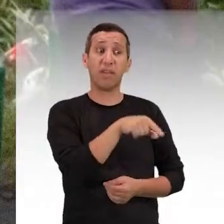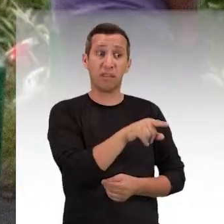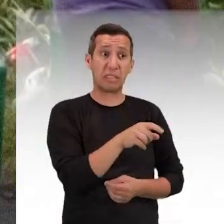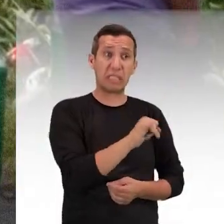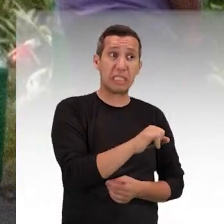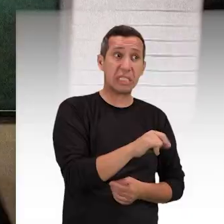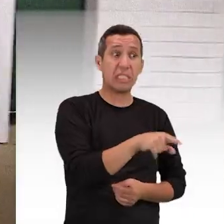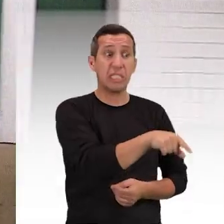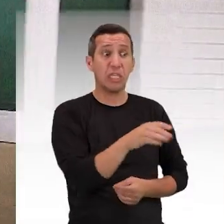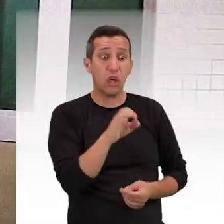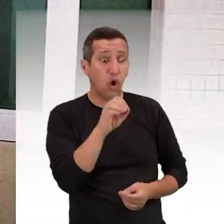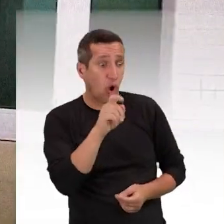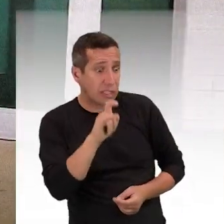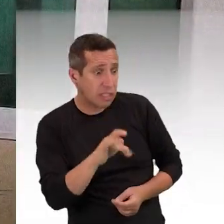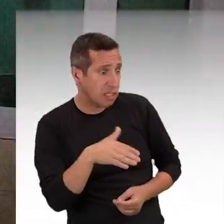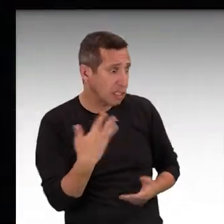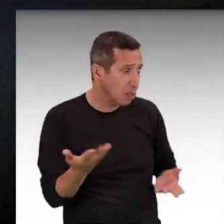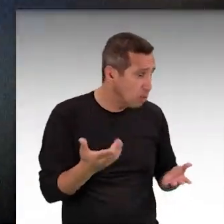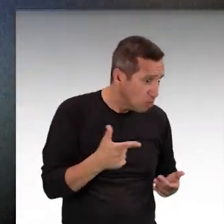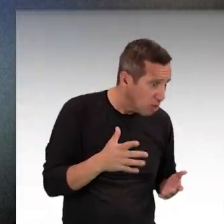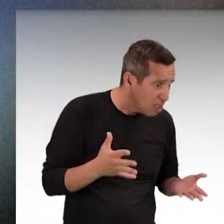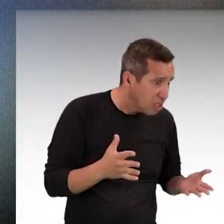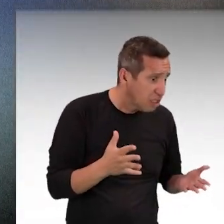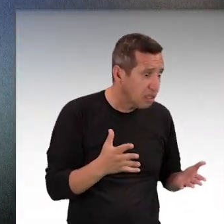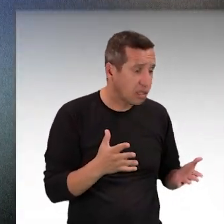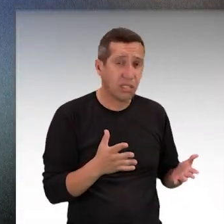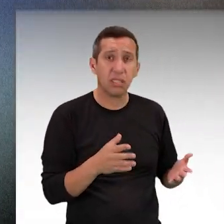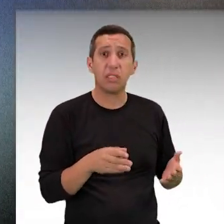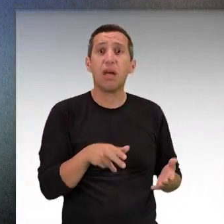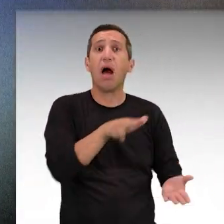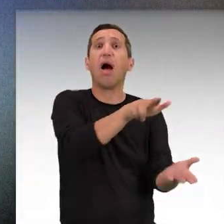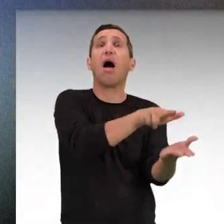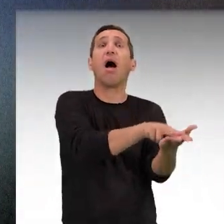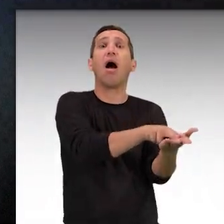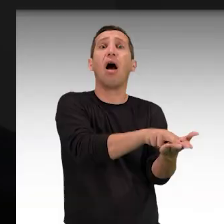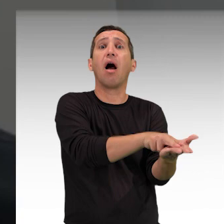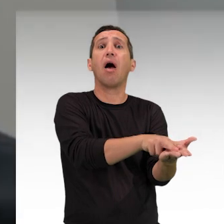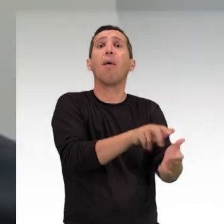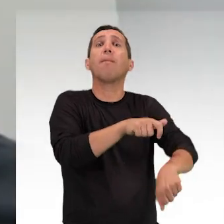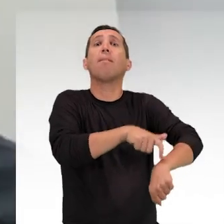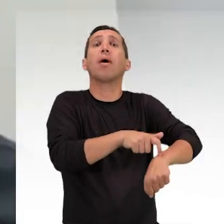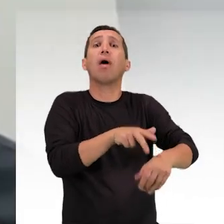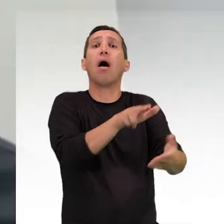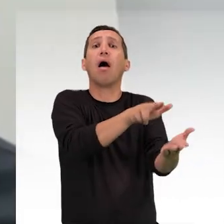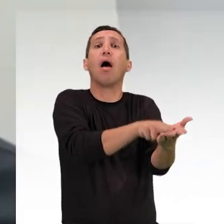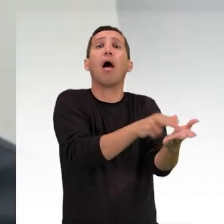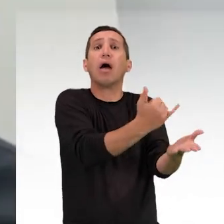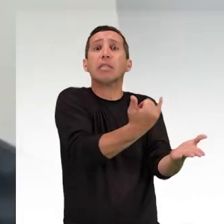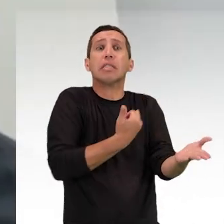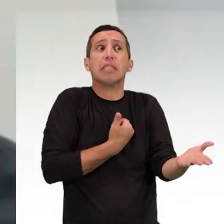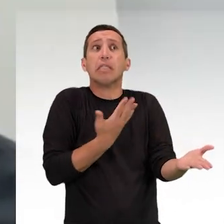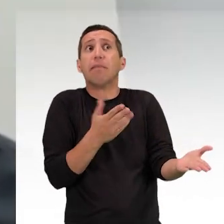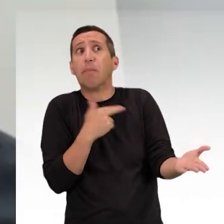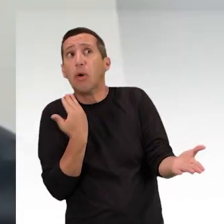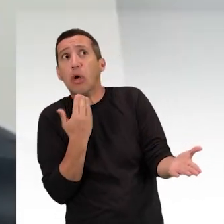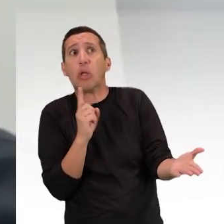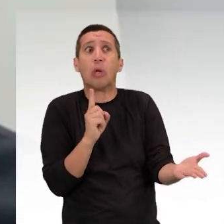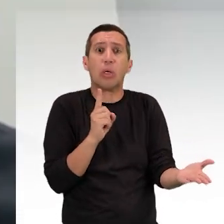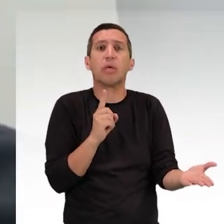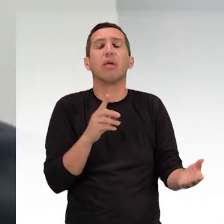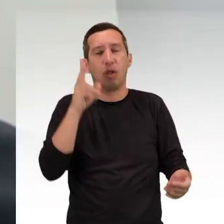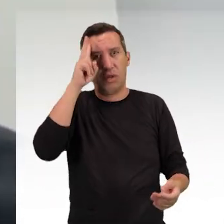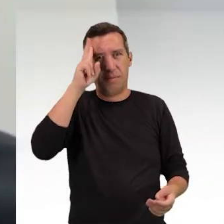dos médicos depois que viam seus entes queridos serem internados. Com essa variante Delta, que as minhas tias